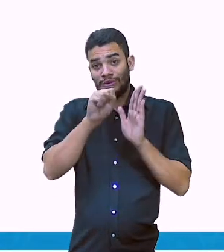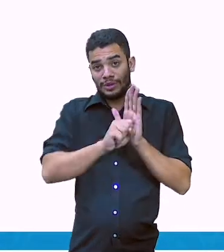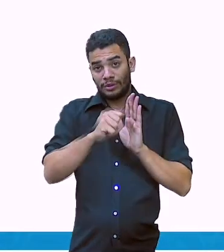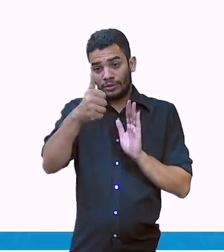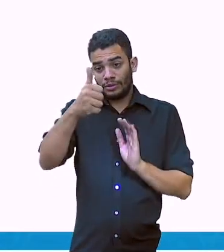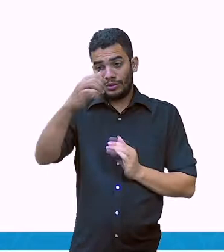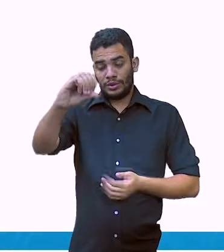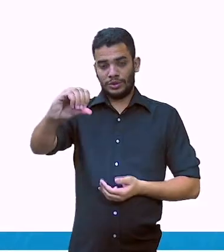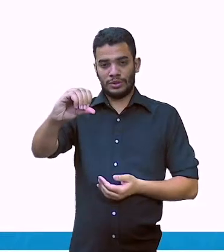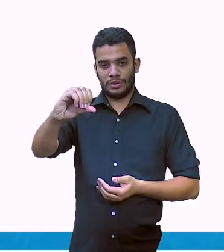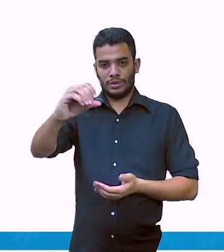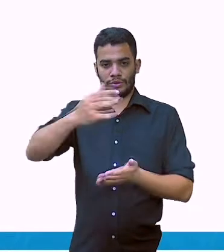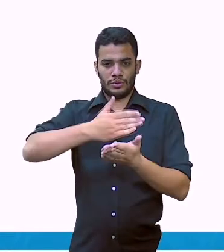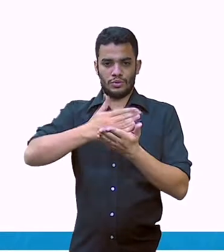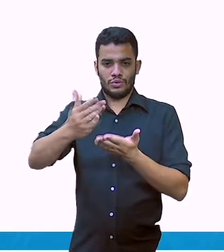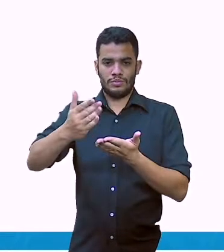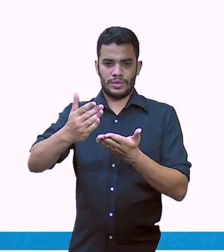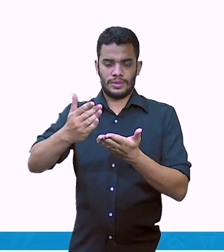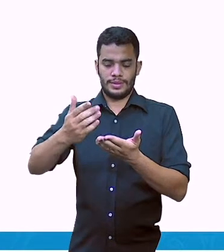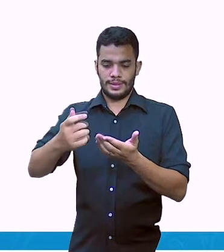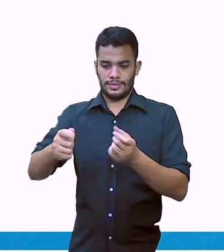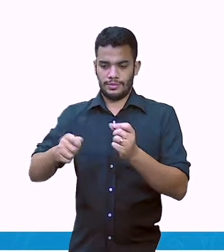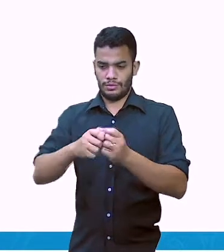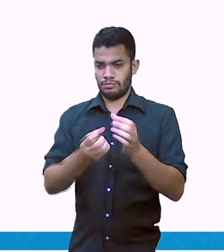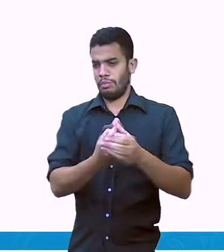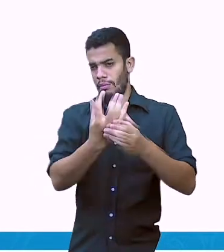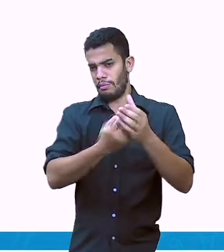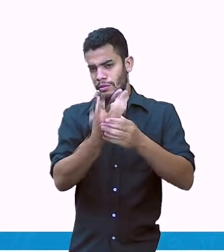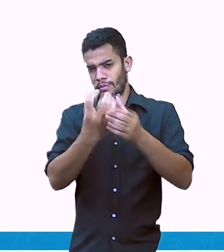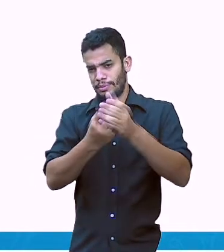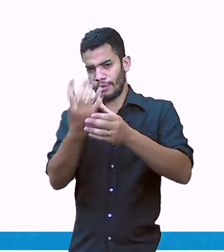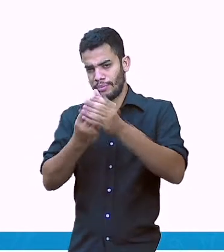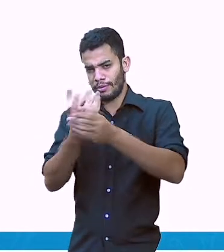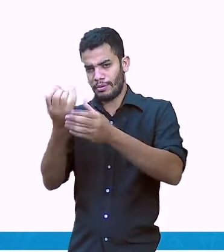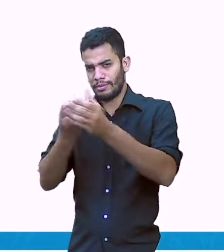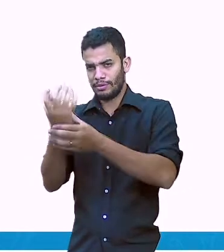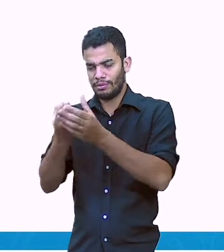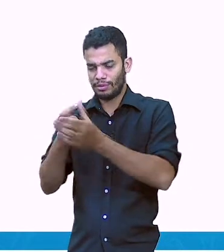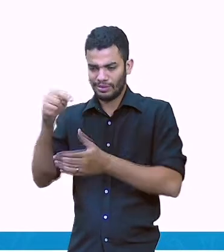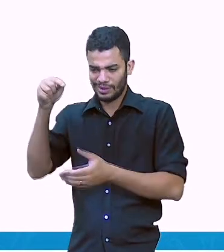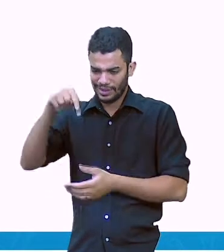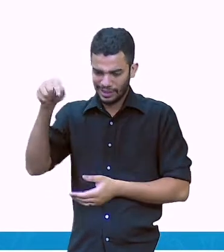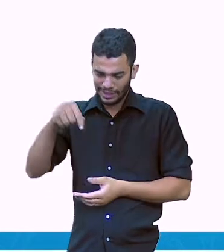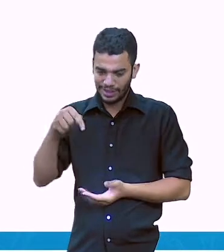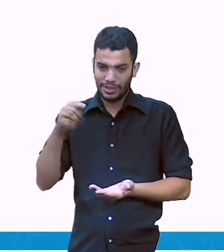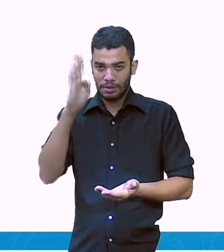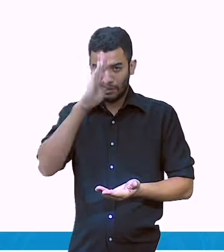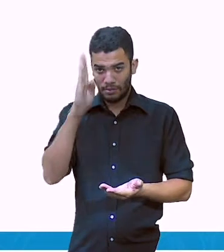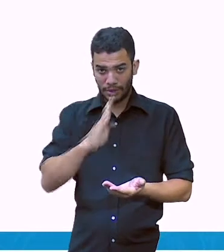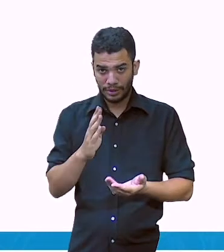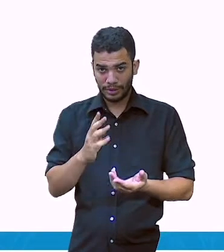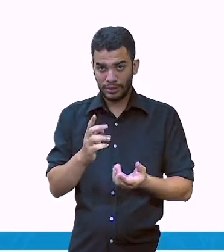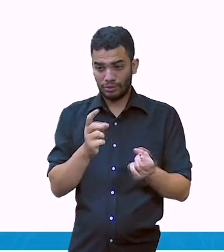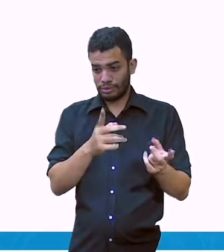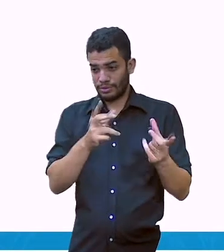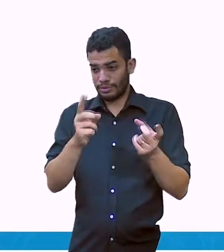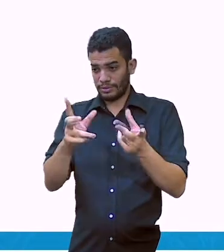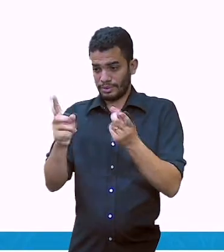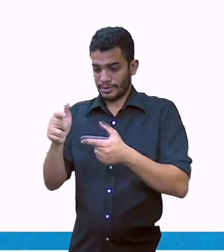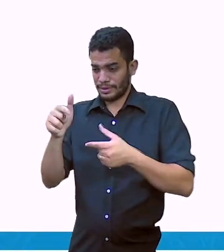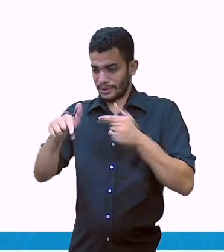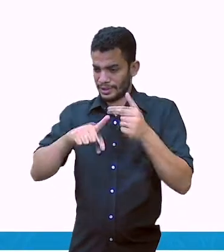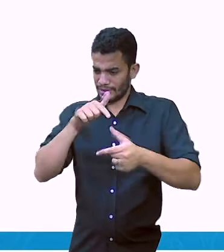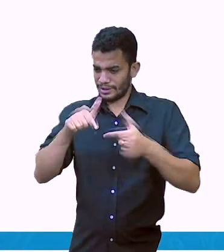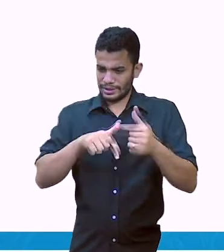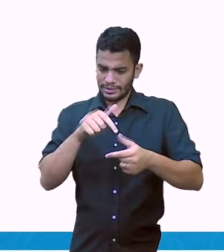torná-lo principal produto da economia. Então, quando eu falo